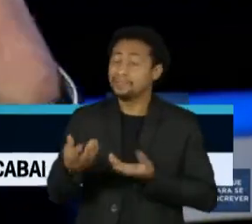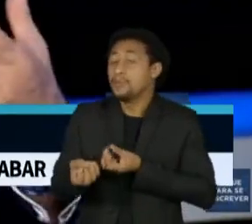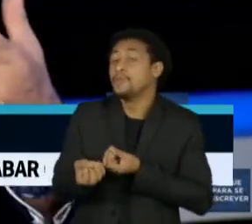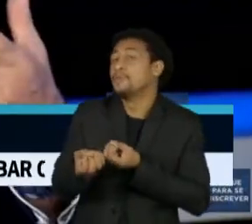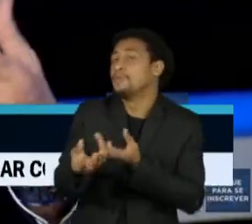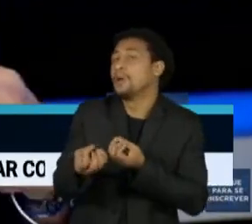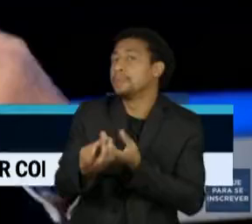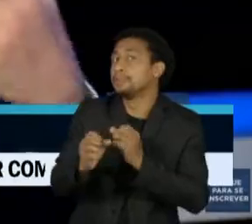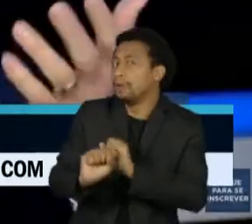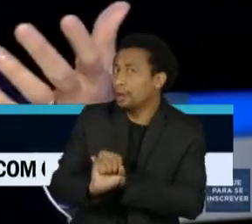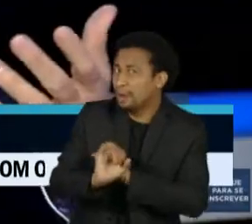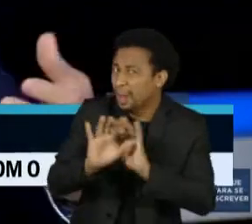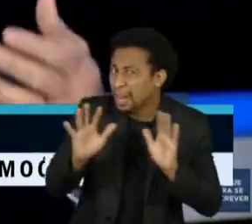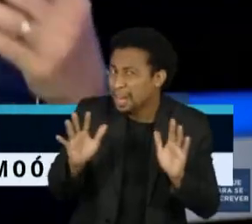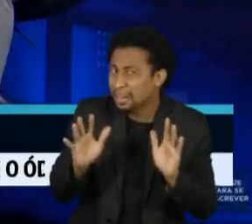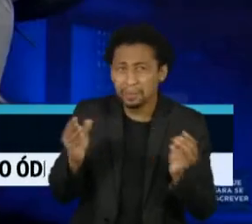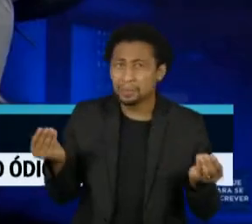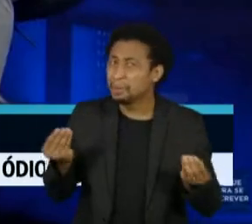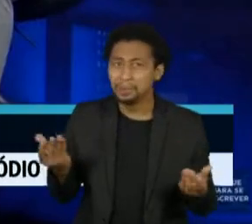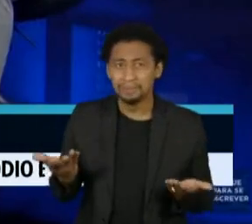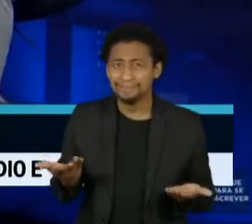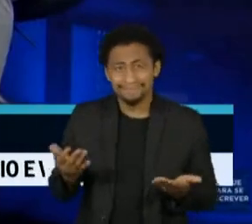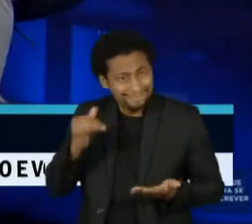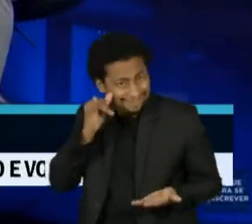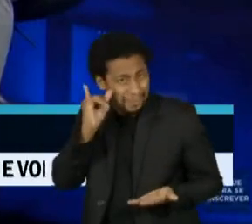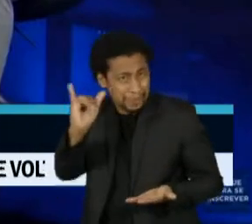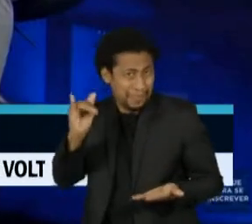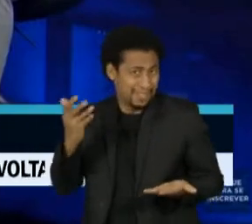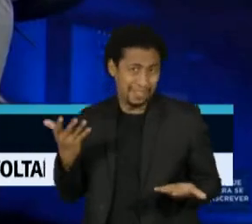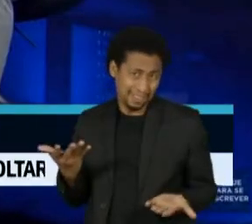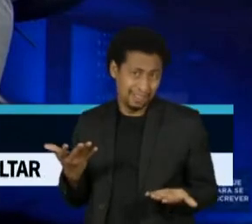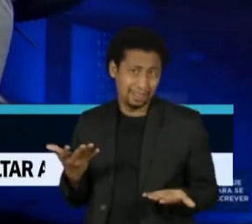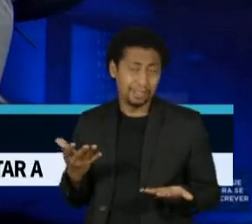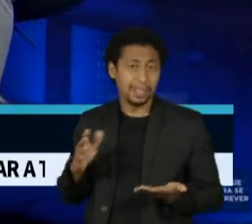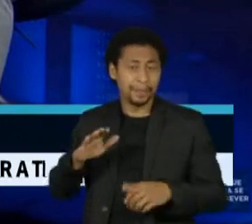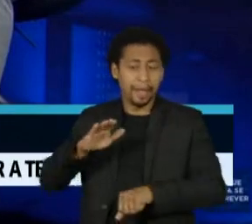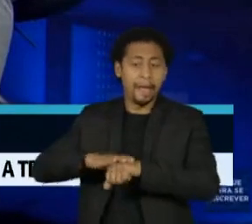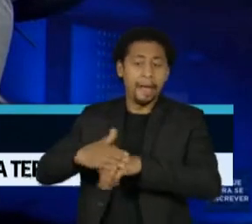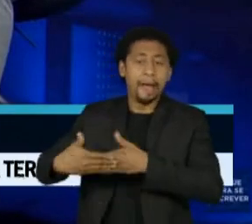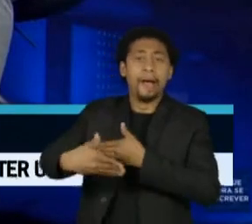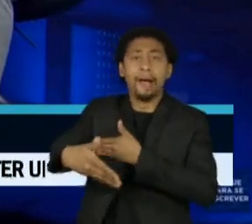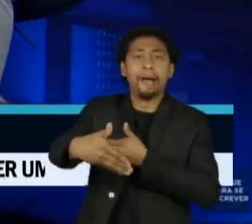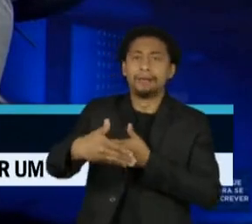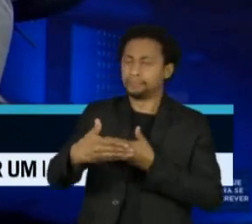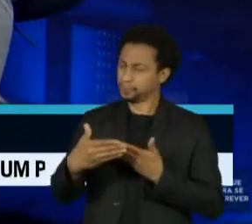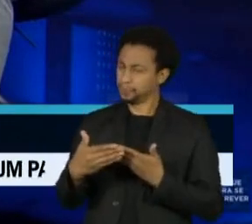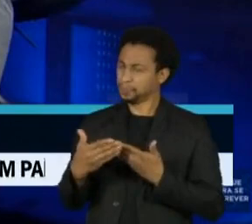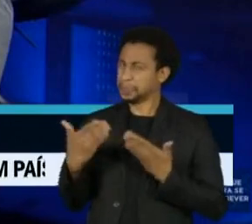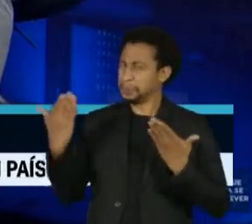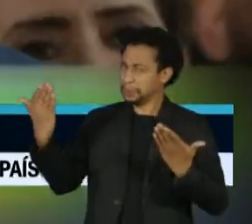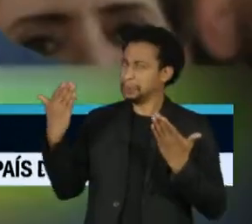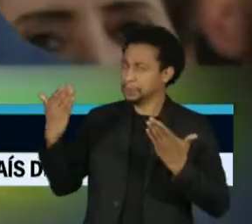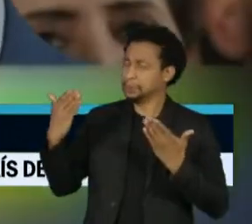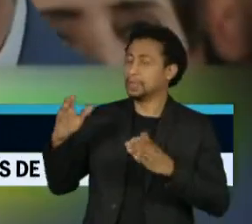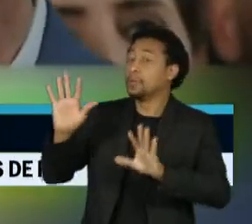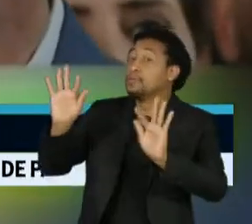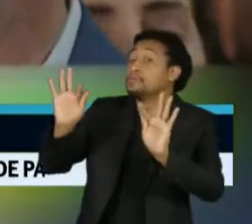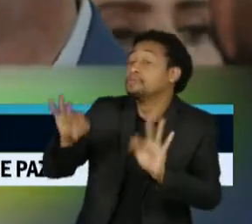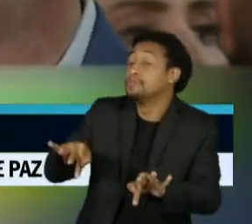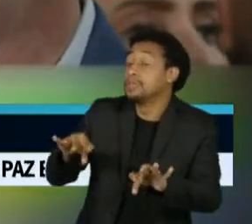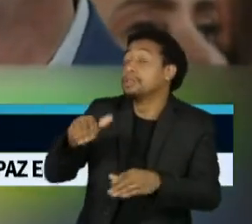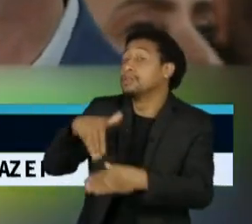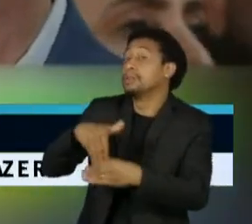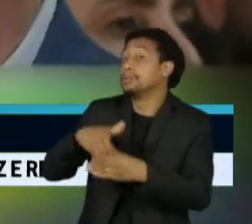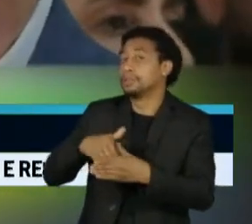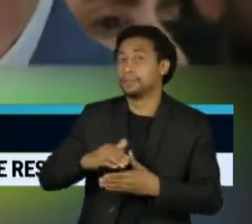Eleitoral consiga participar para evitar a possibilidade de questionamentos ao tema das eleições. Ciro